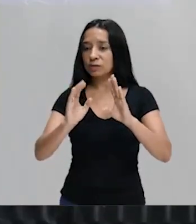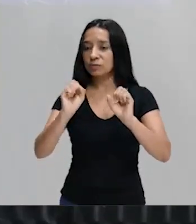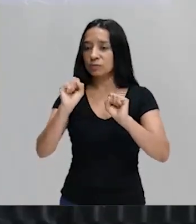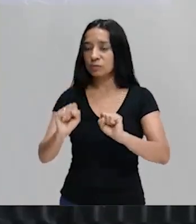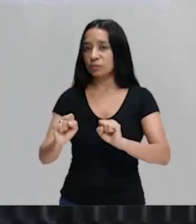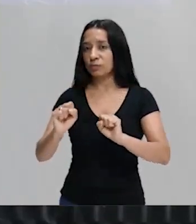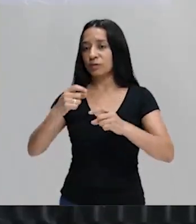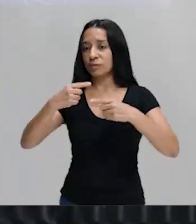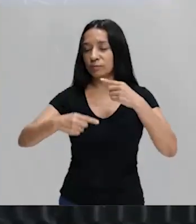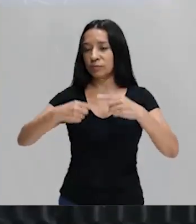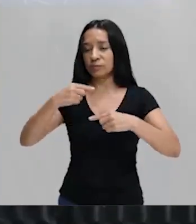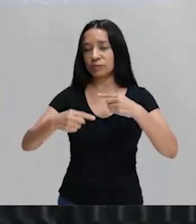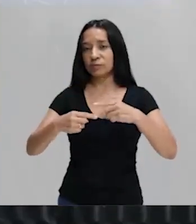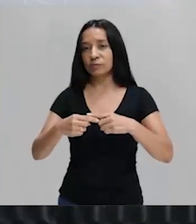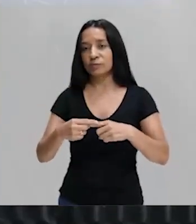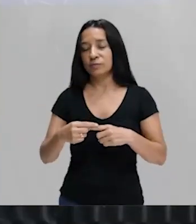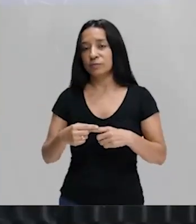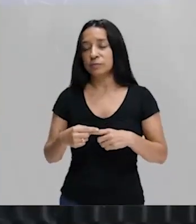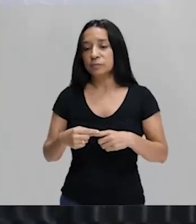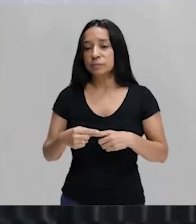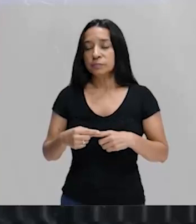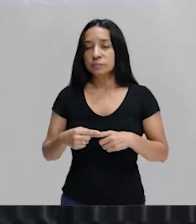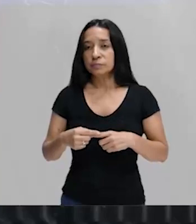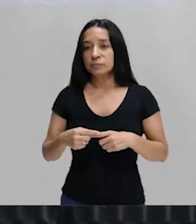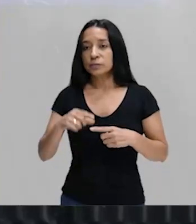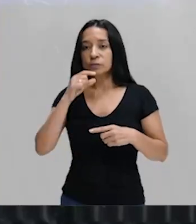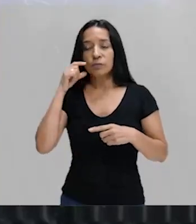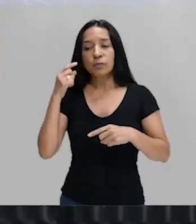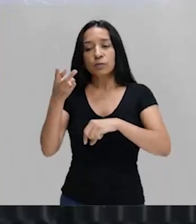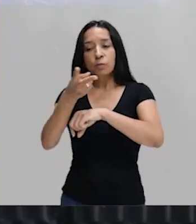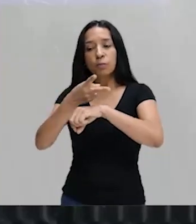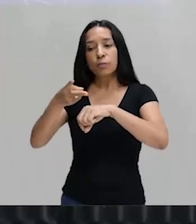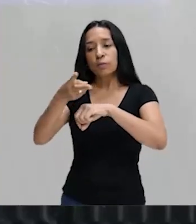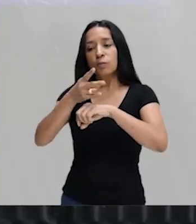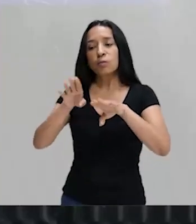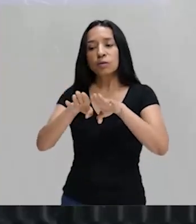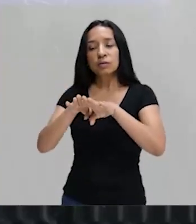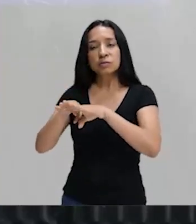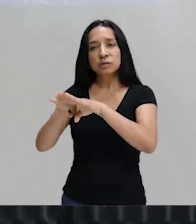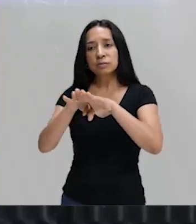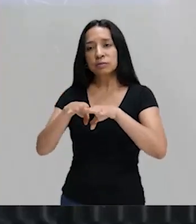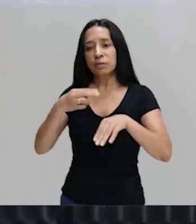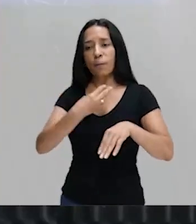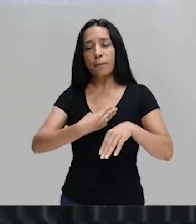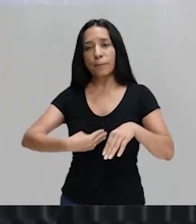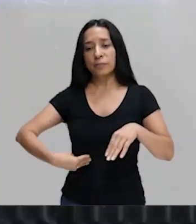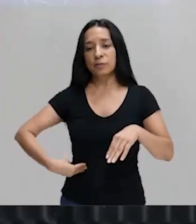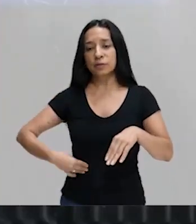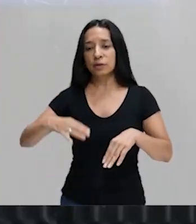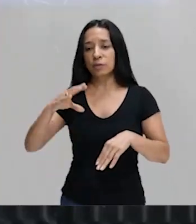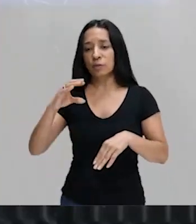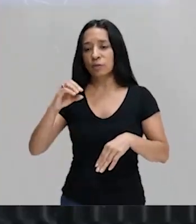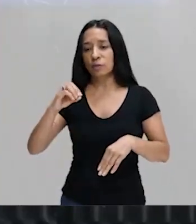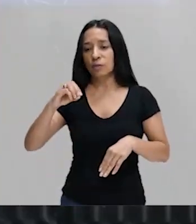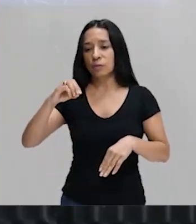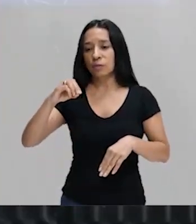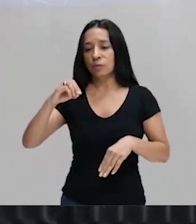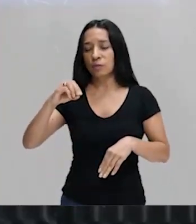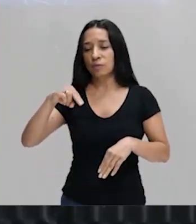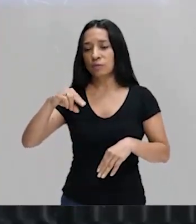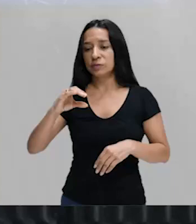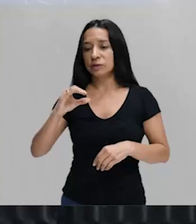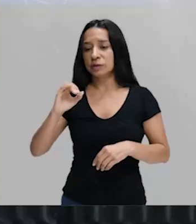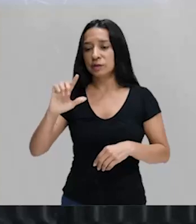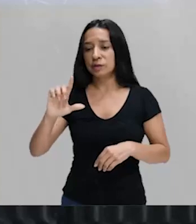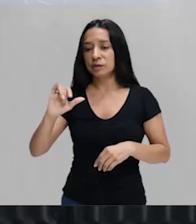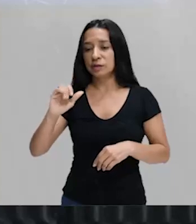vai, evidentemente, buscar a estabilidade. O Ministério da Conciliação, como eu acabei de falar, em 1850 ele